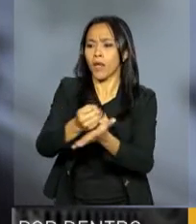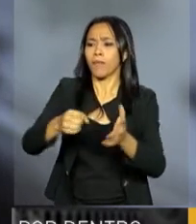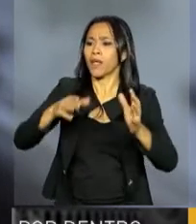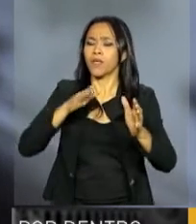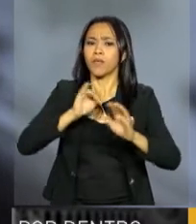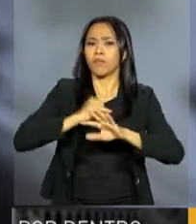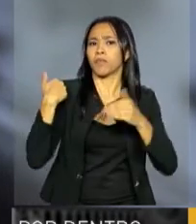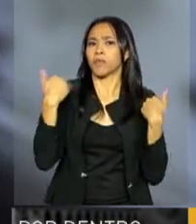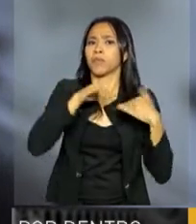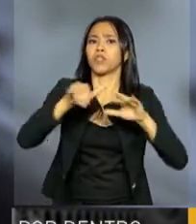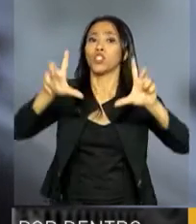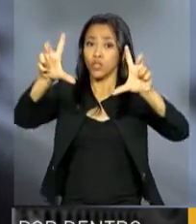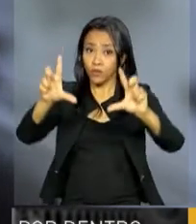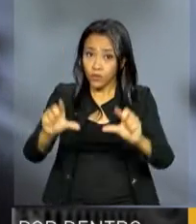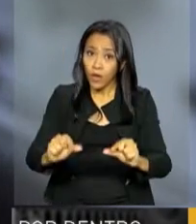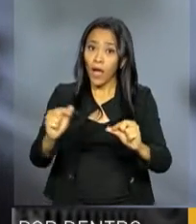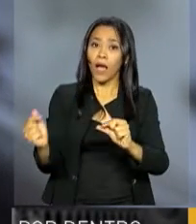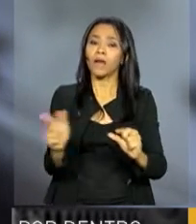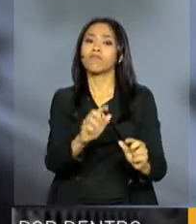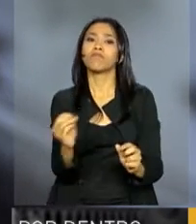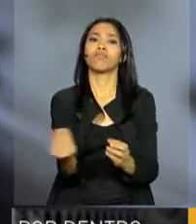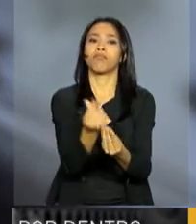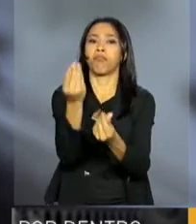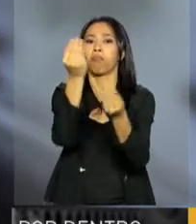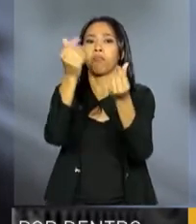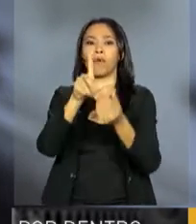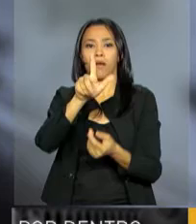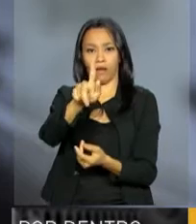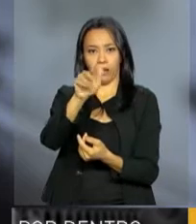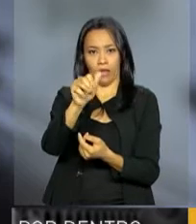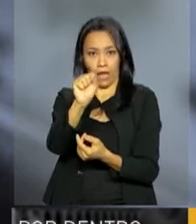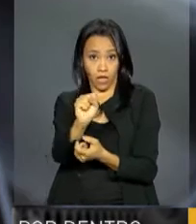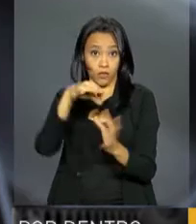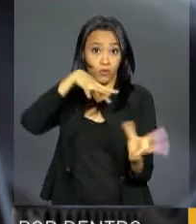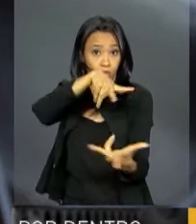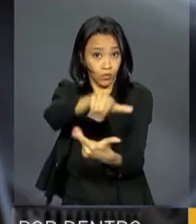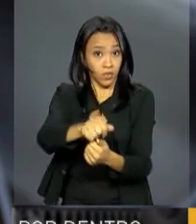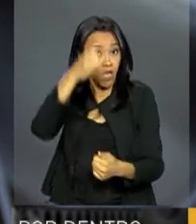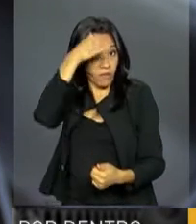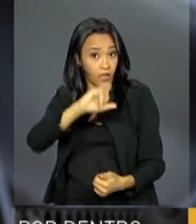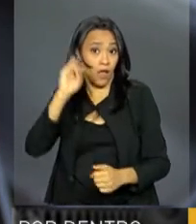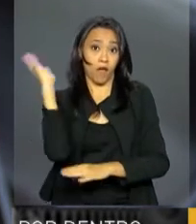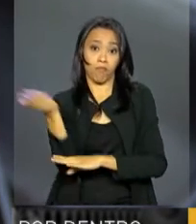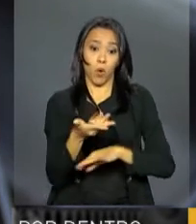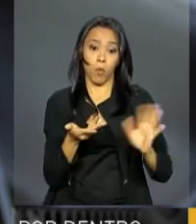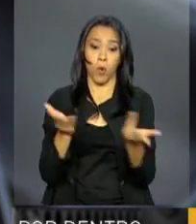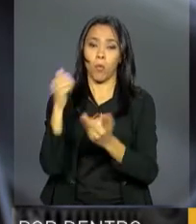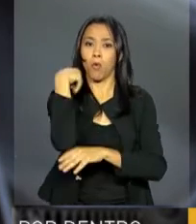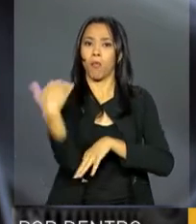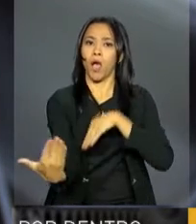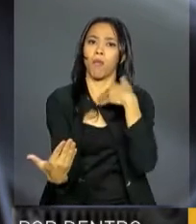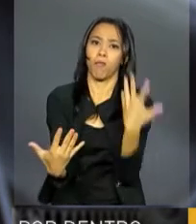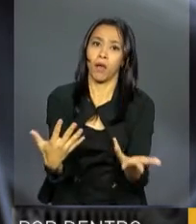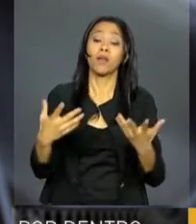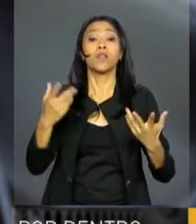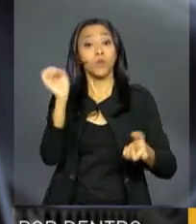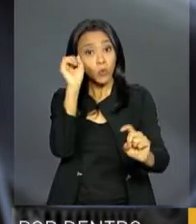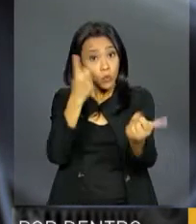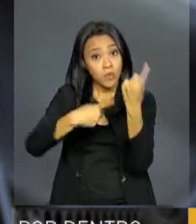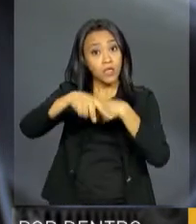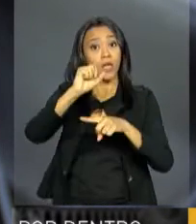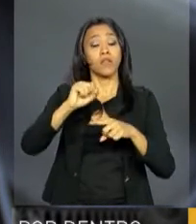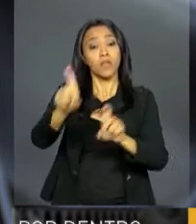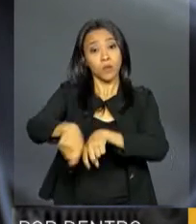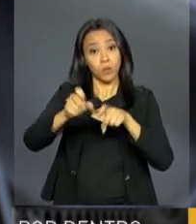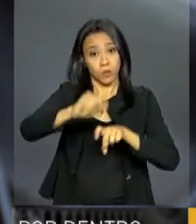emissões no mundo em função dessa campanha de redução do desmatamento eo êxito da agricultura brasileira se deve a uma multiplicidade